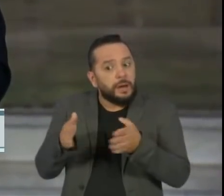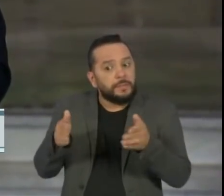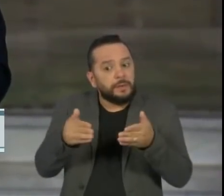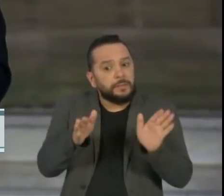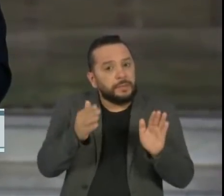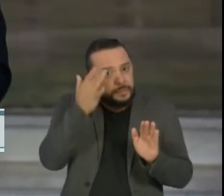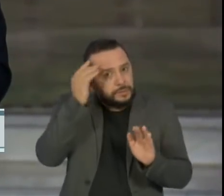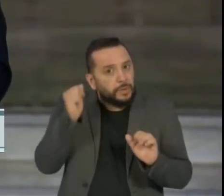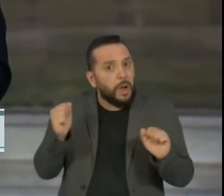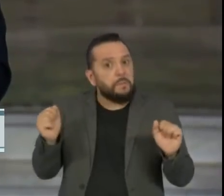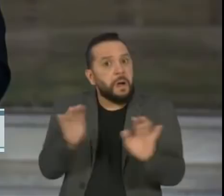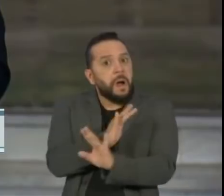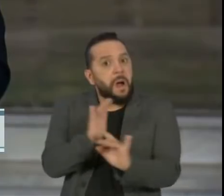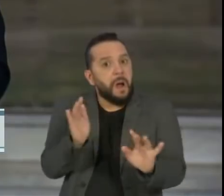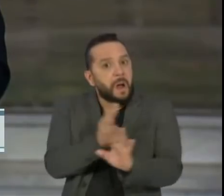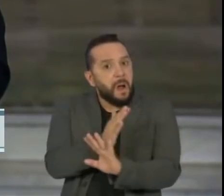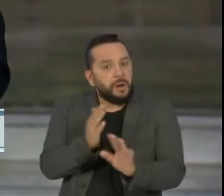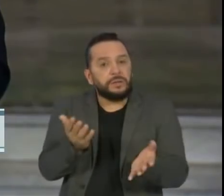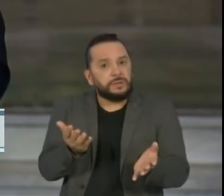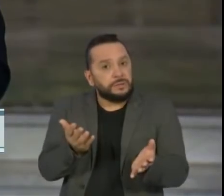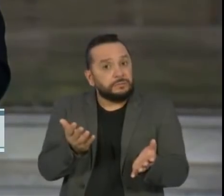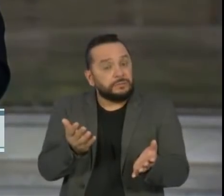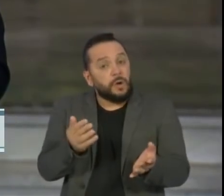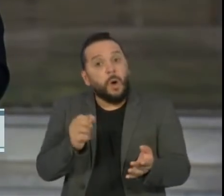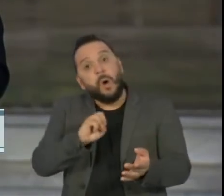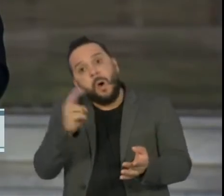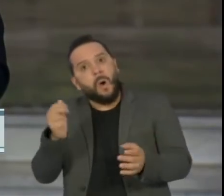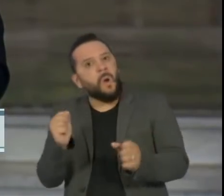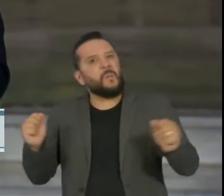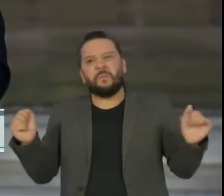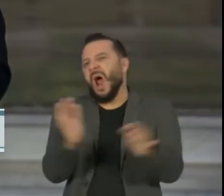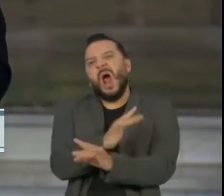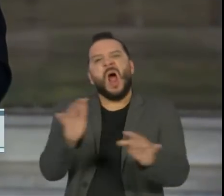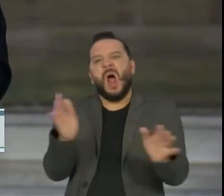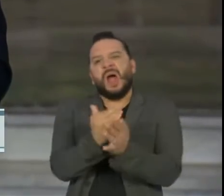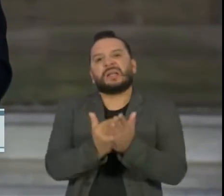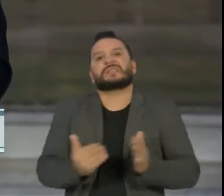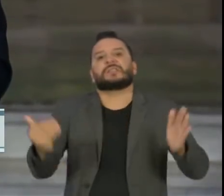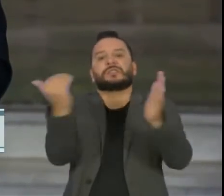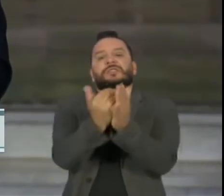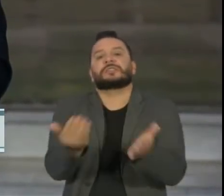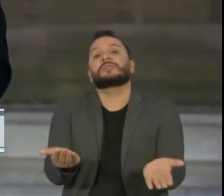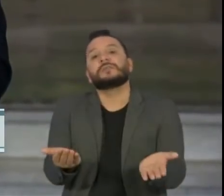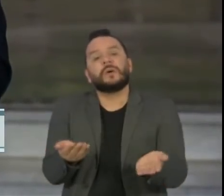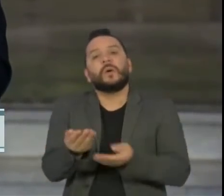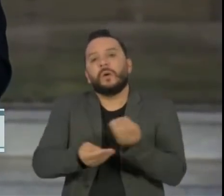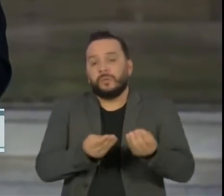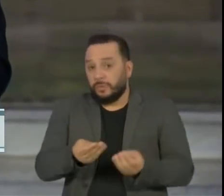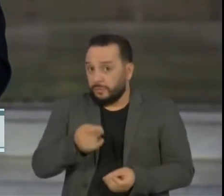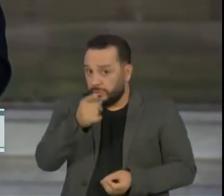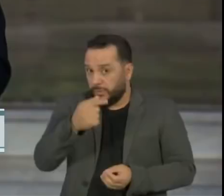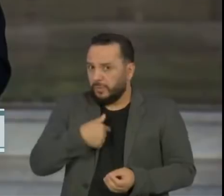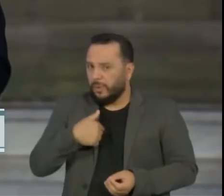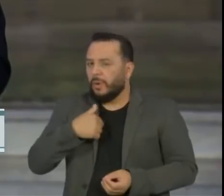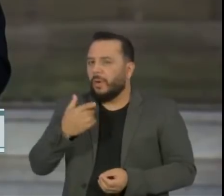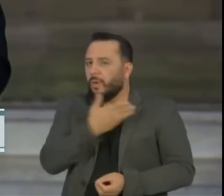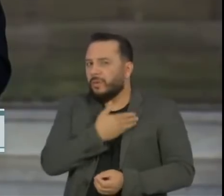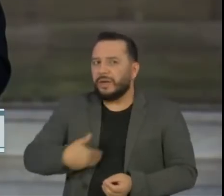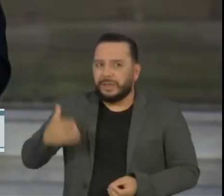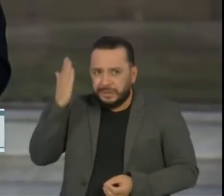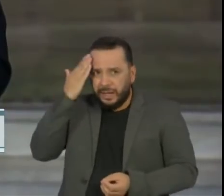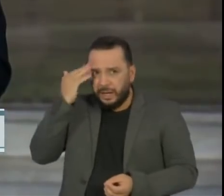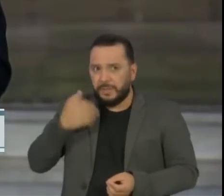prognóstico, se está dentro do traçado, e se o governo trabalha com a hipótese de uma segunda onda e, caso